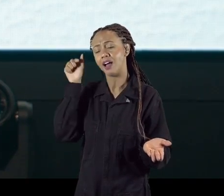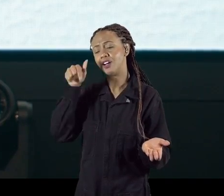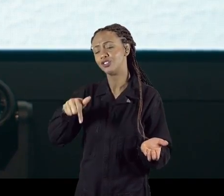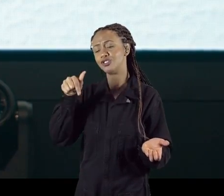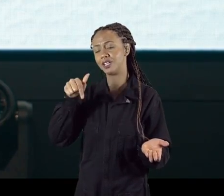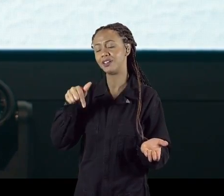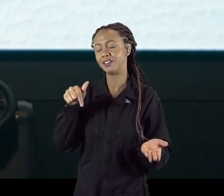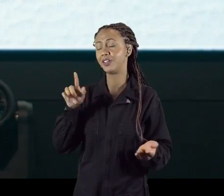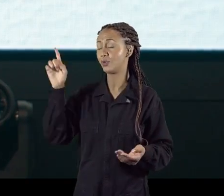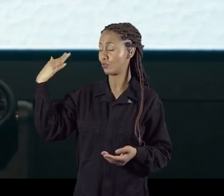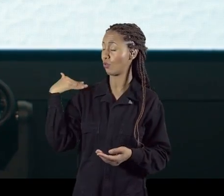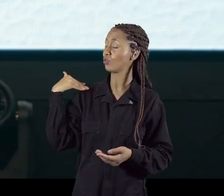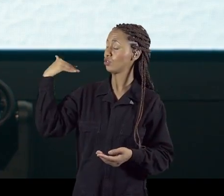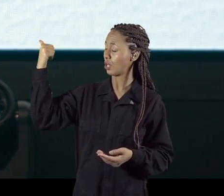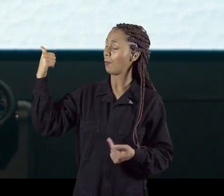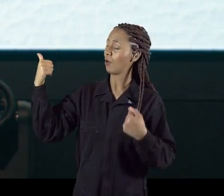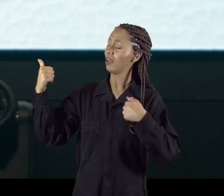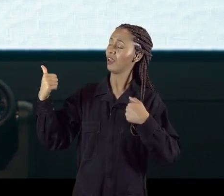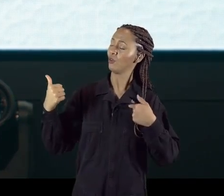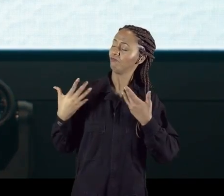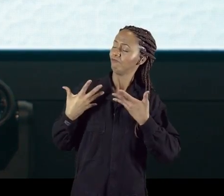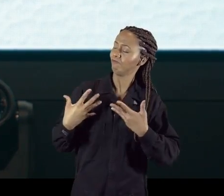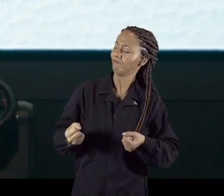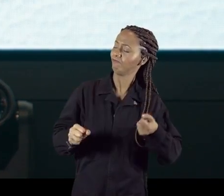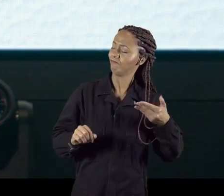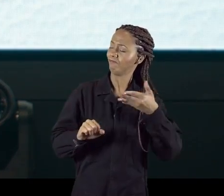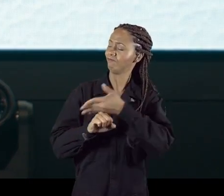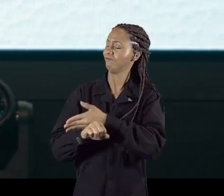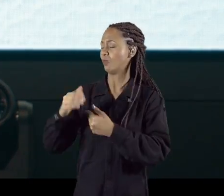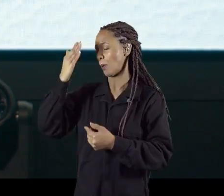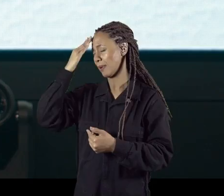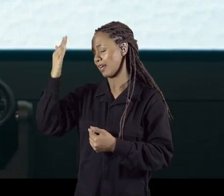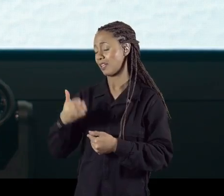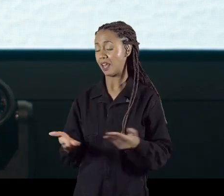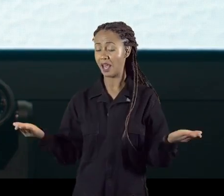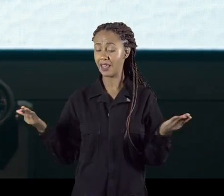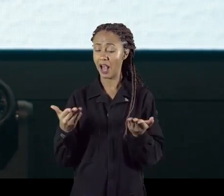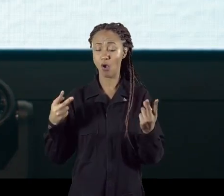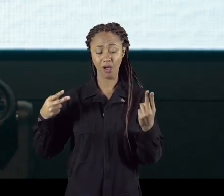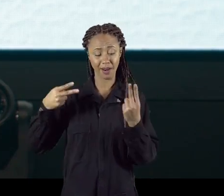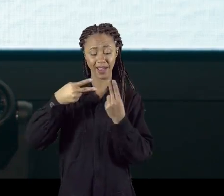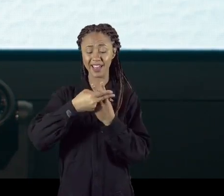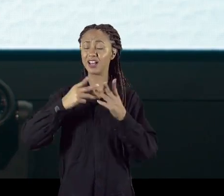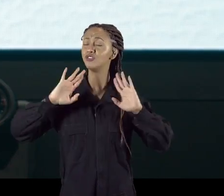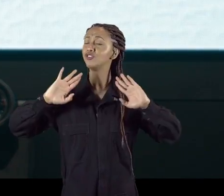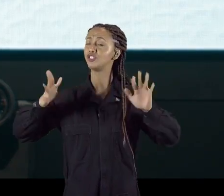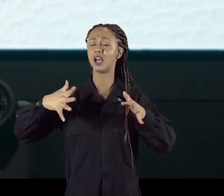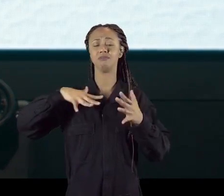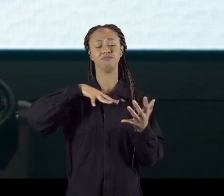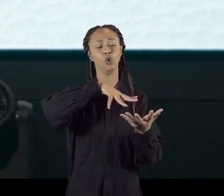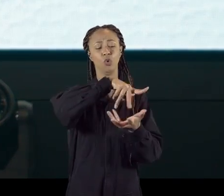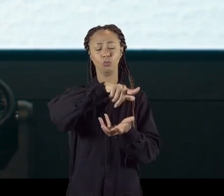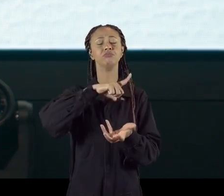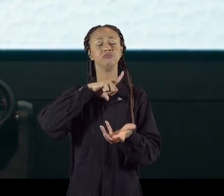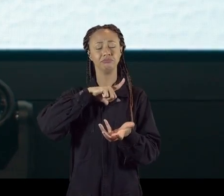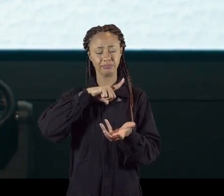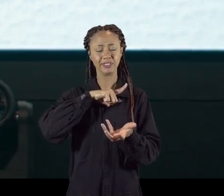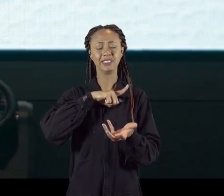parte dessa chamada a e agora que ahi arte está em todo mundo Senhor